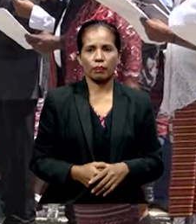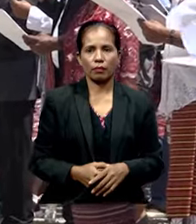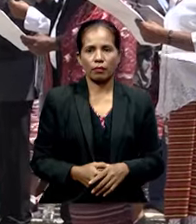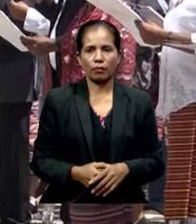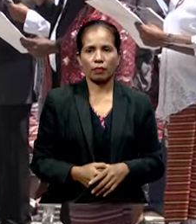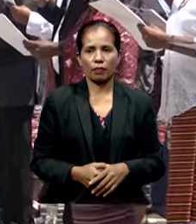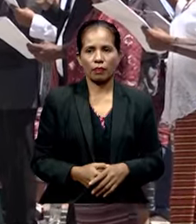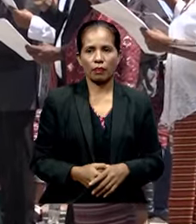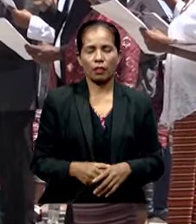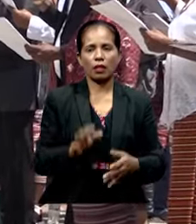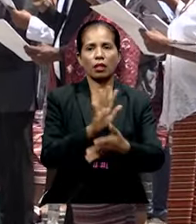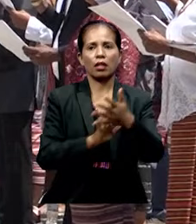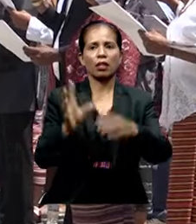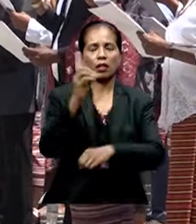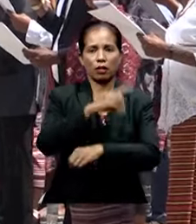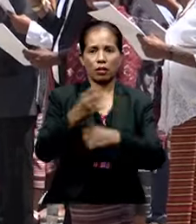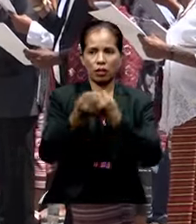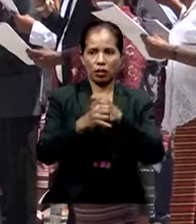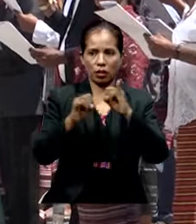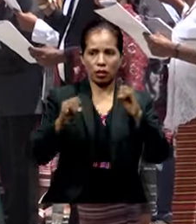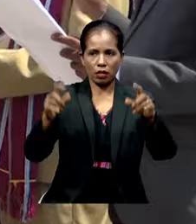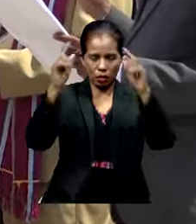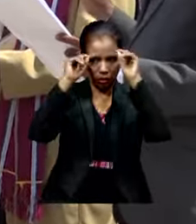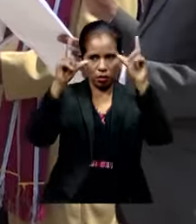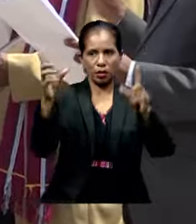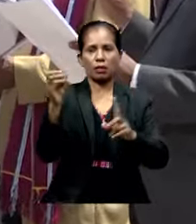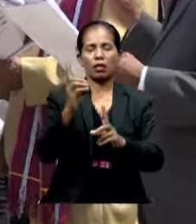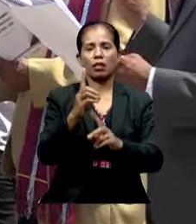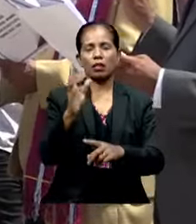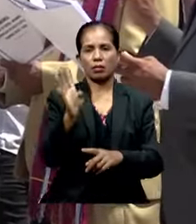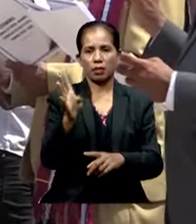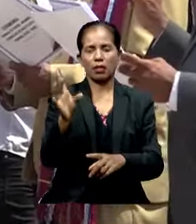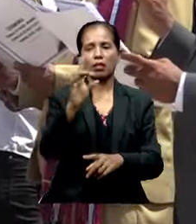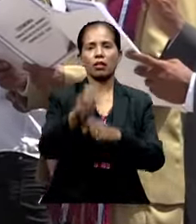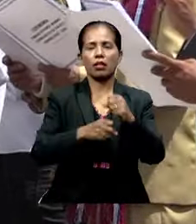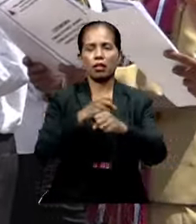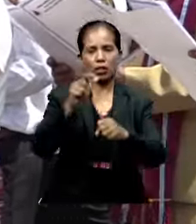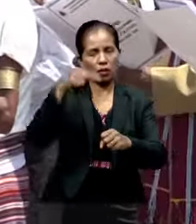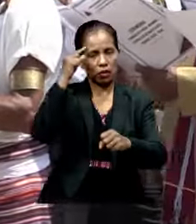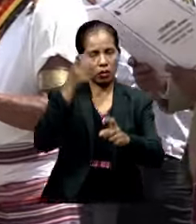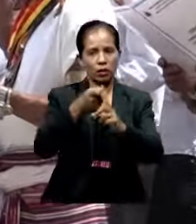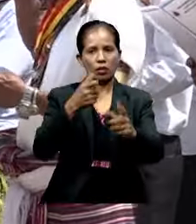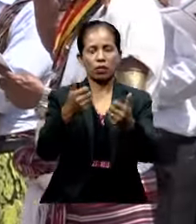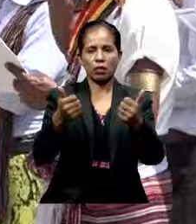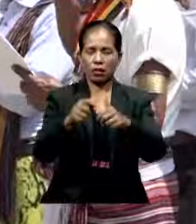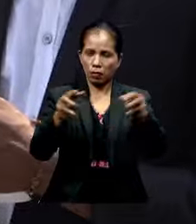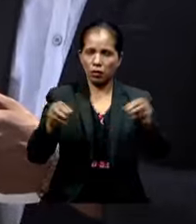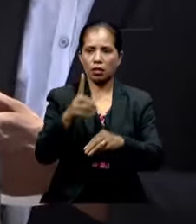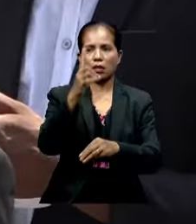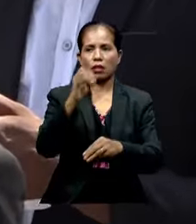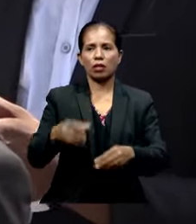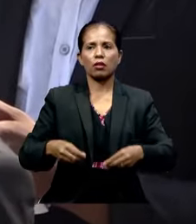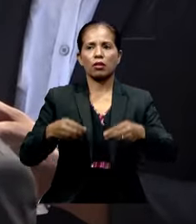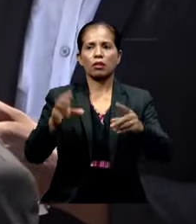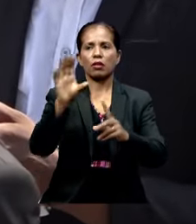I ambito commemoração lorong proklamasang independensi Timor Leste badal hat nur resimbalu tinang ne governo li husi autorare municipio dili fopose